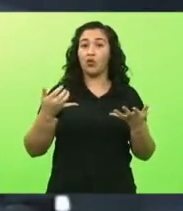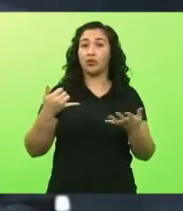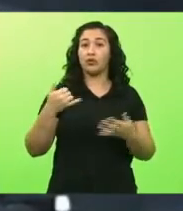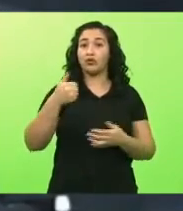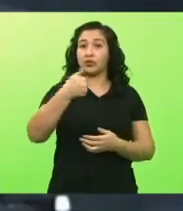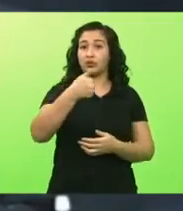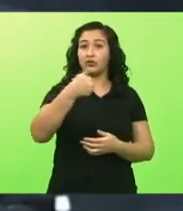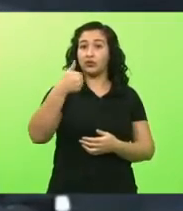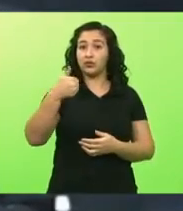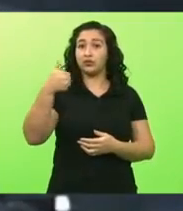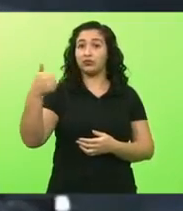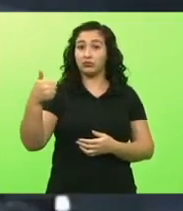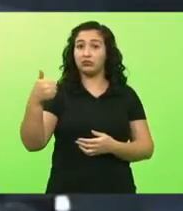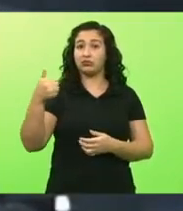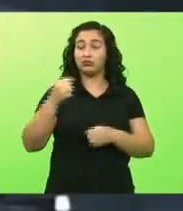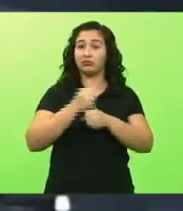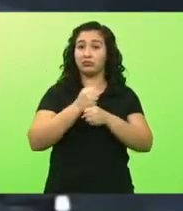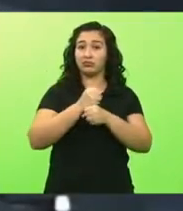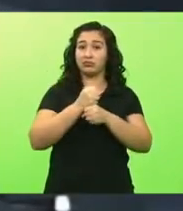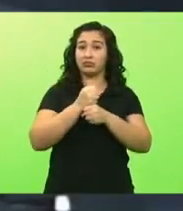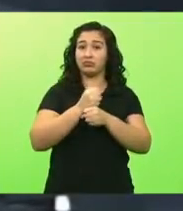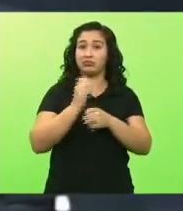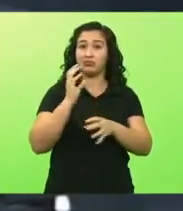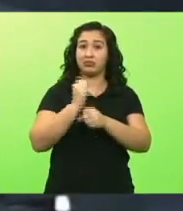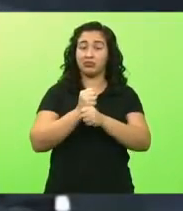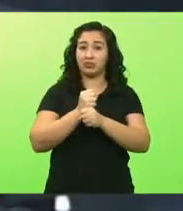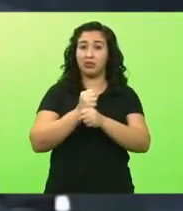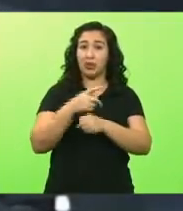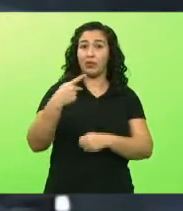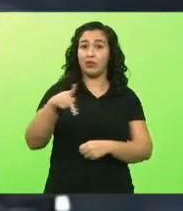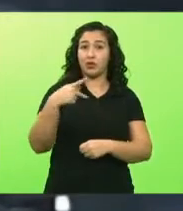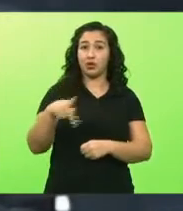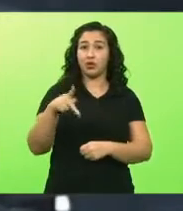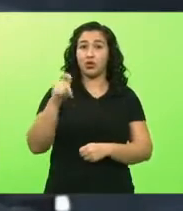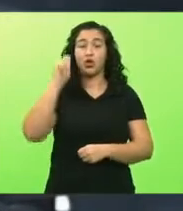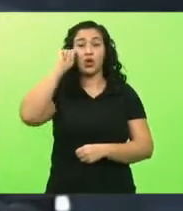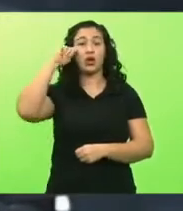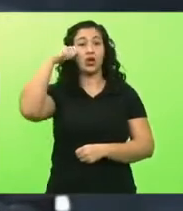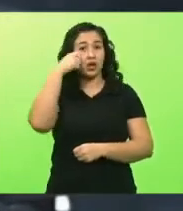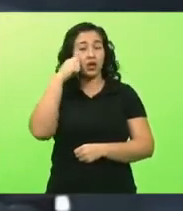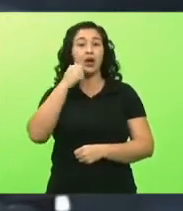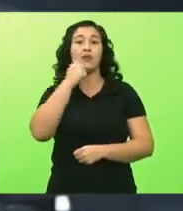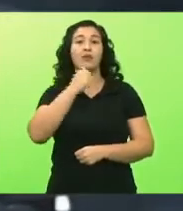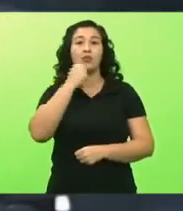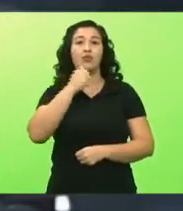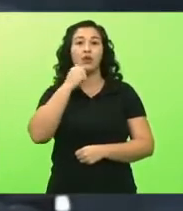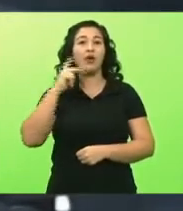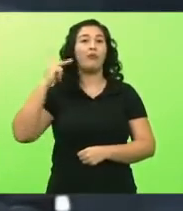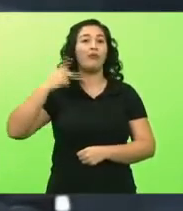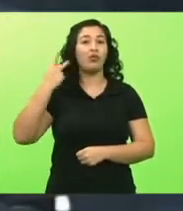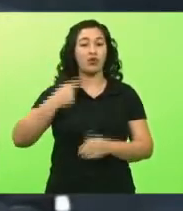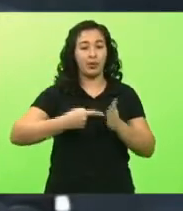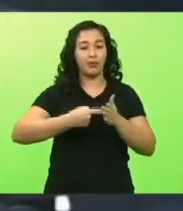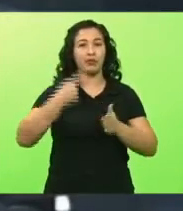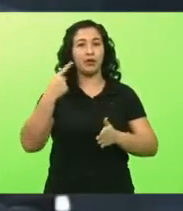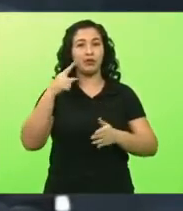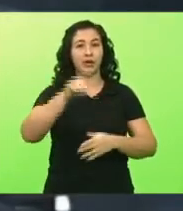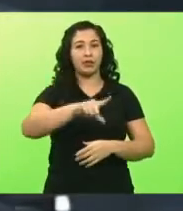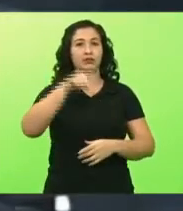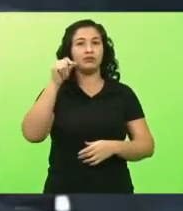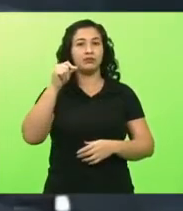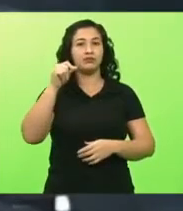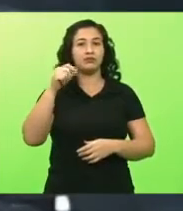Catarinense, mulher, negra, professora, jornalista, política. Primeira mulher eleita deputada em